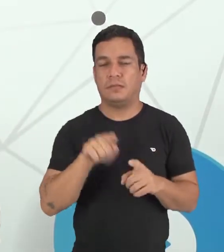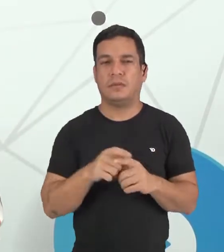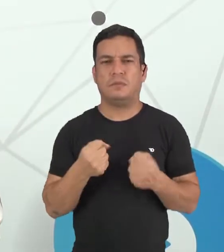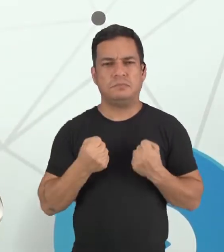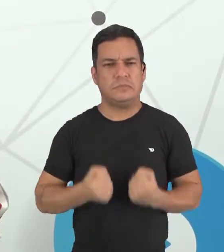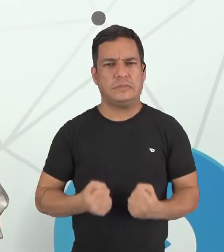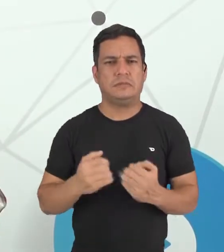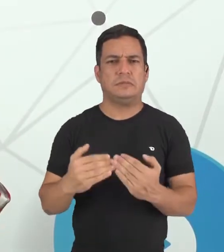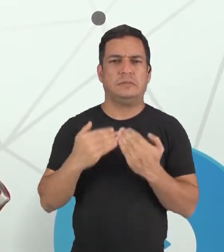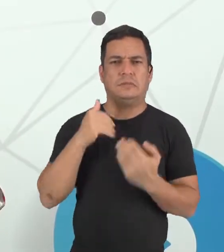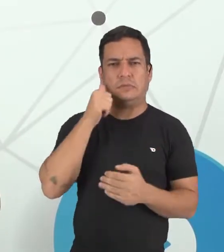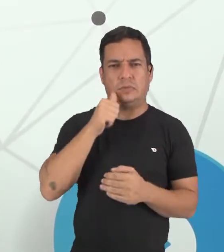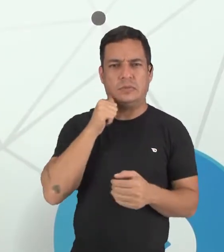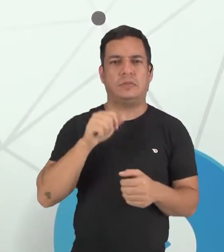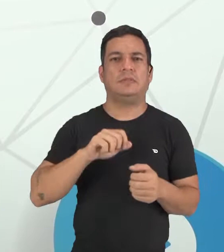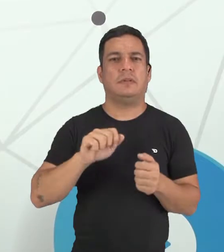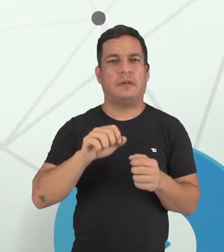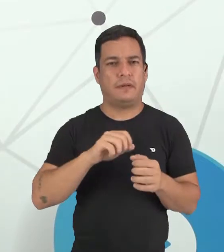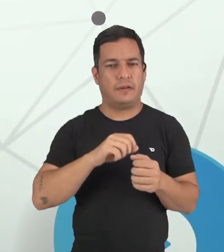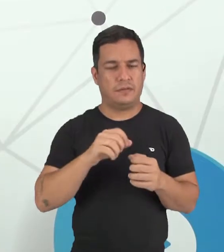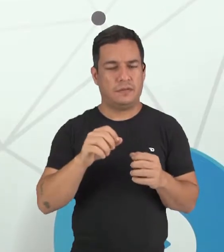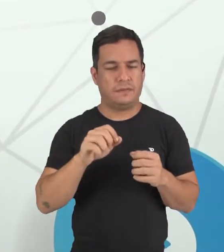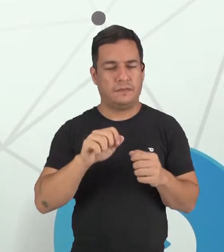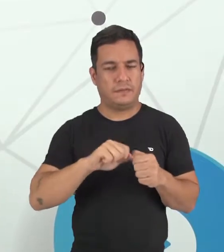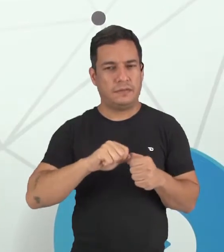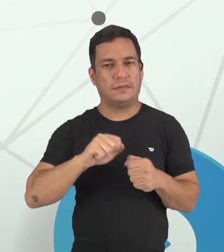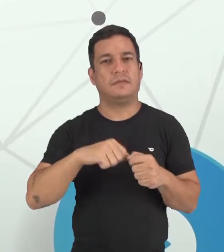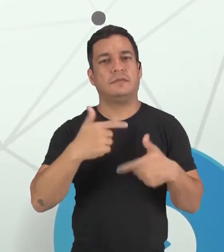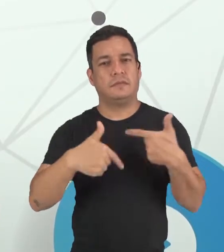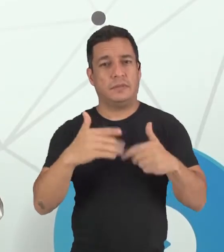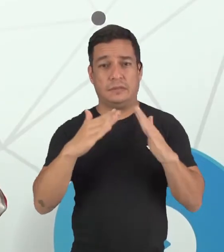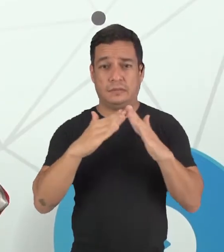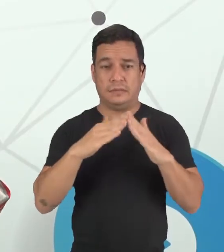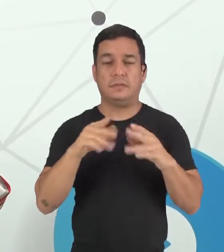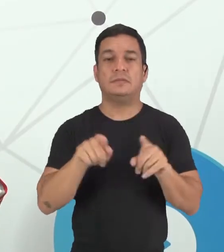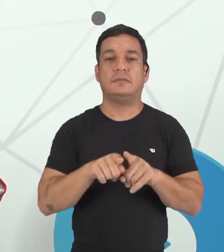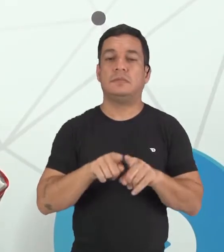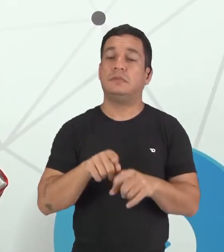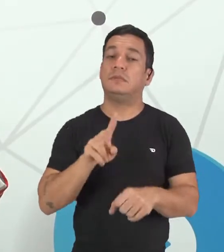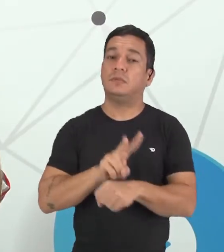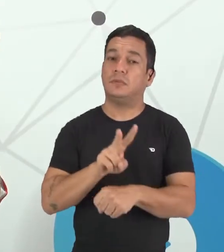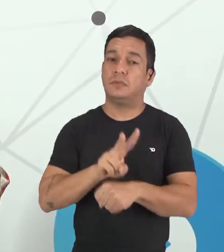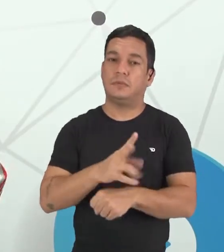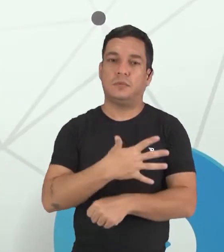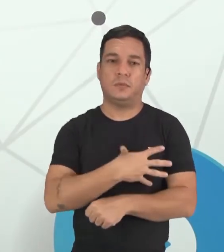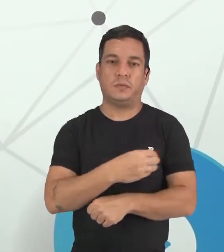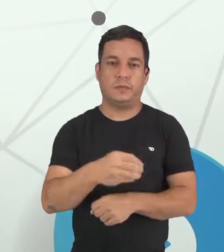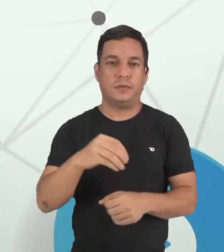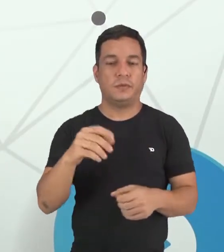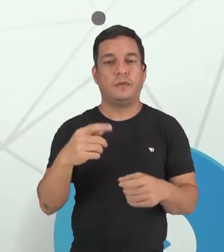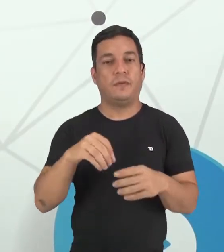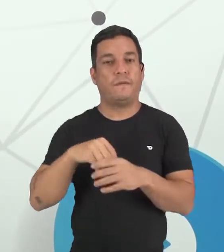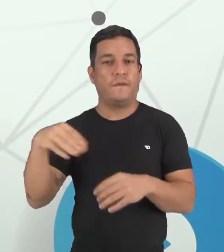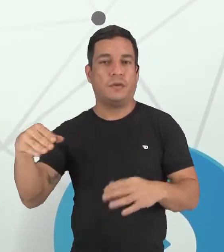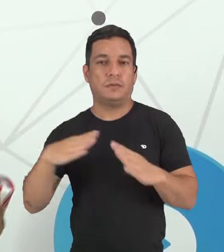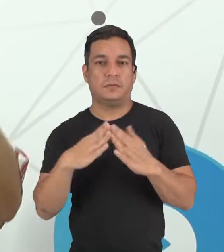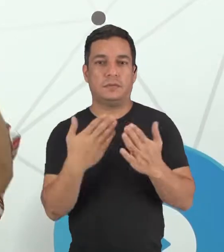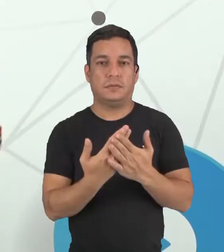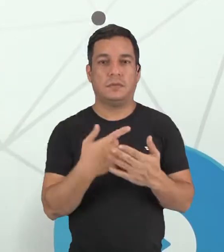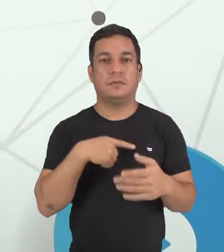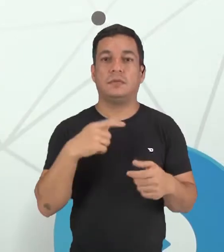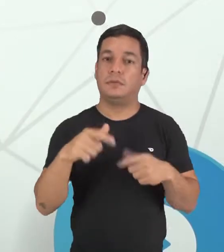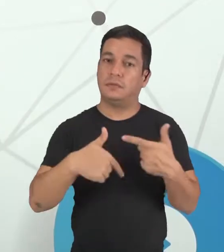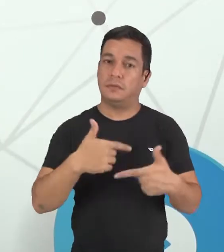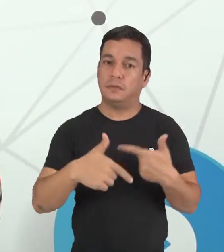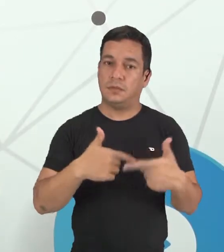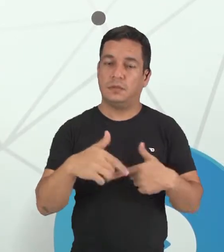as mulheres das tarefas domésticas, incluindo também o cuidado com os filhos fora da escola, né? Então, além